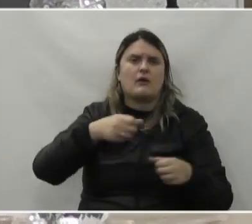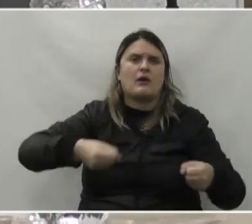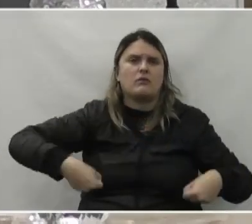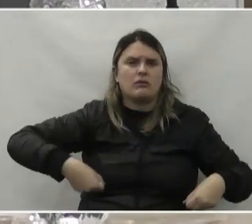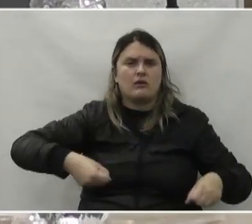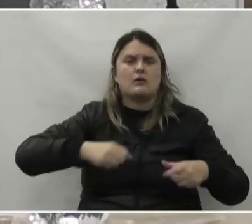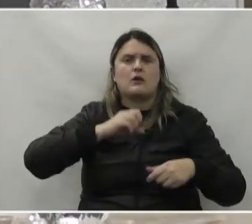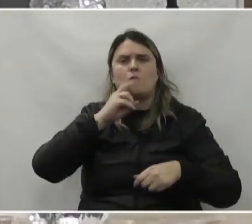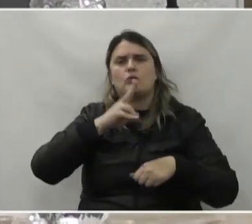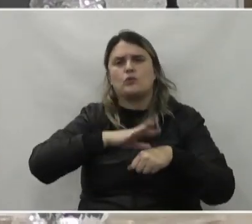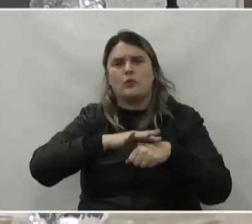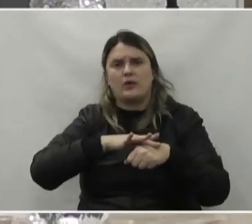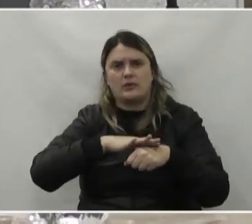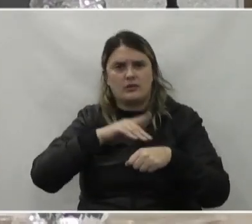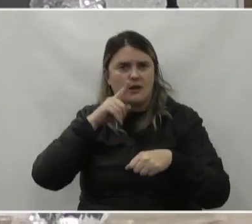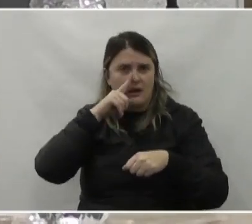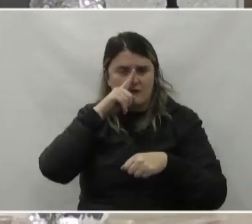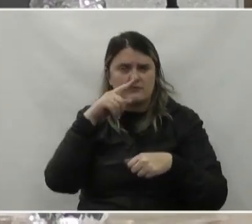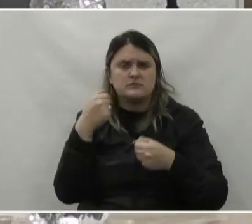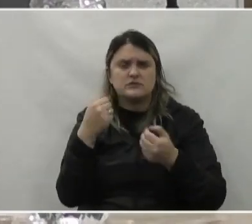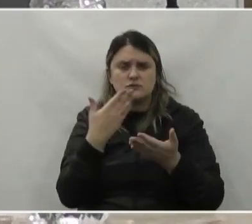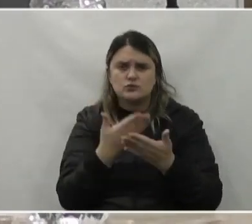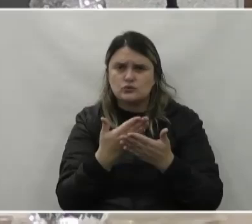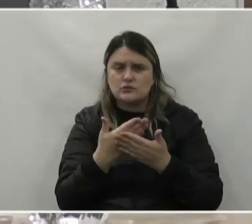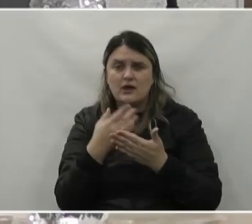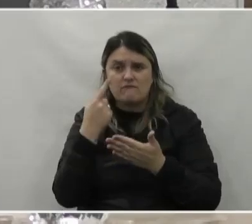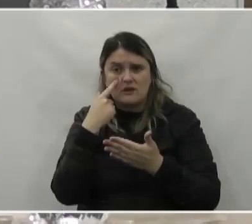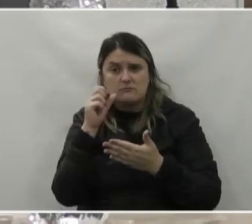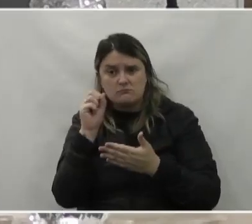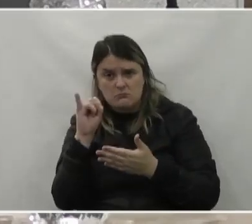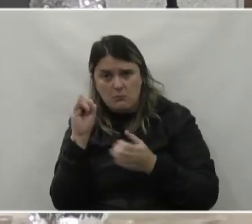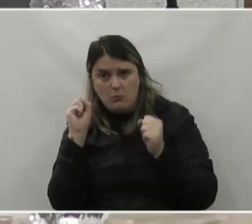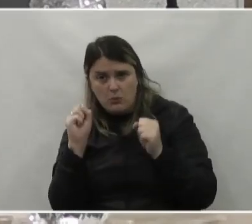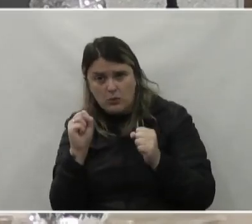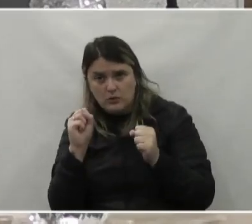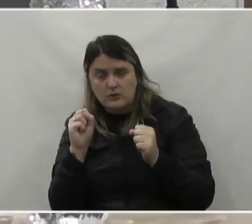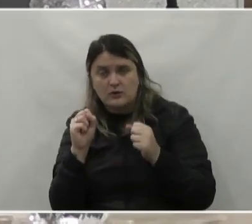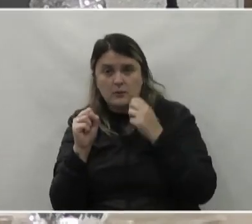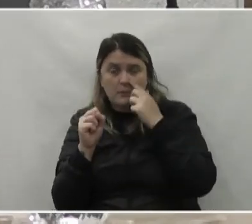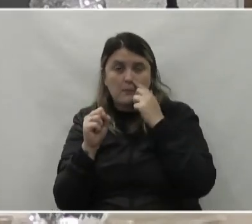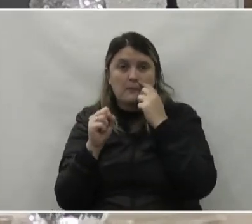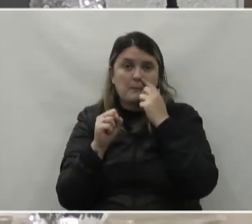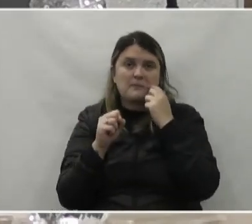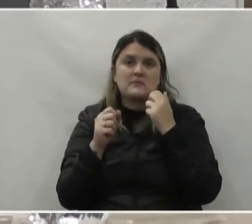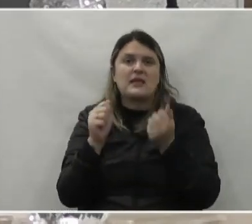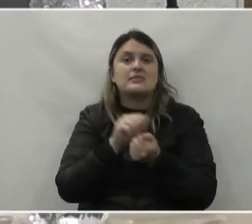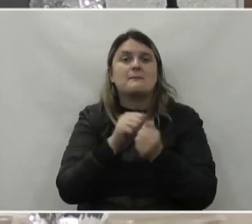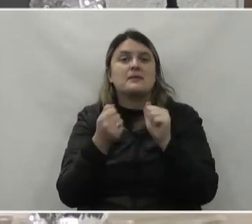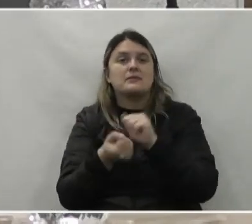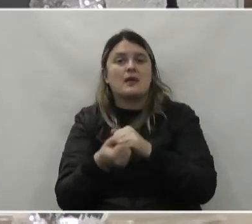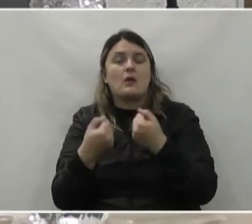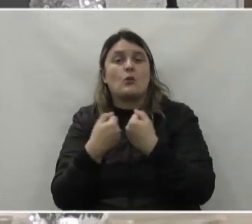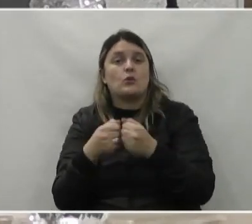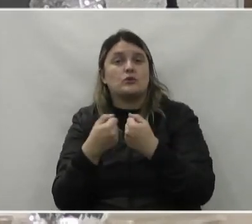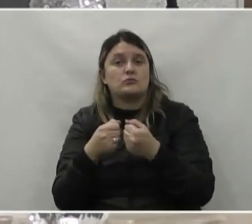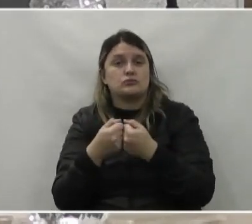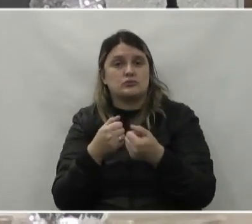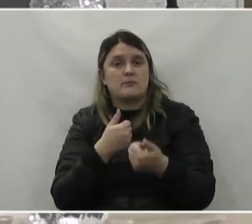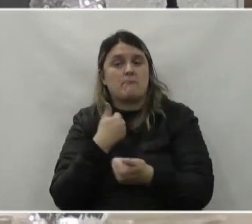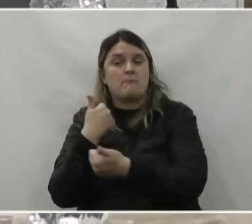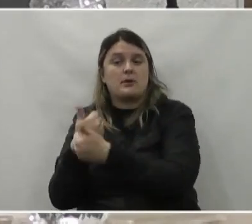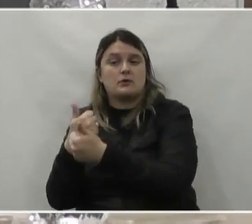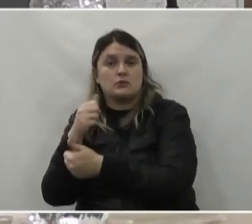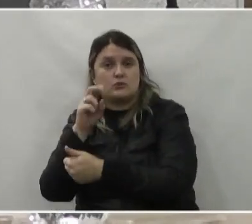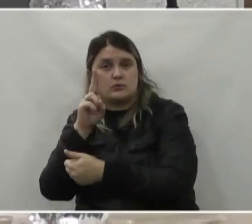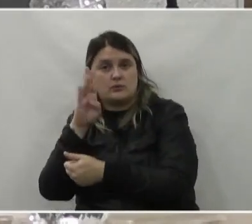se estude aí e viabilize quanto antes essa entrada do ônibus, que será bem fácil e vai ajudar muito